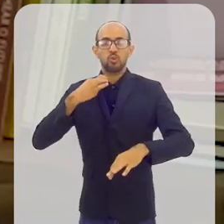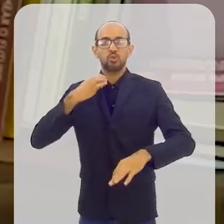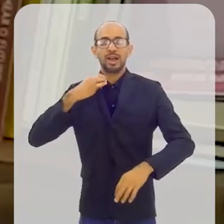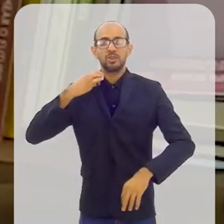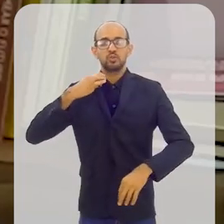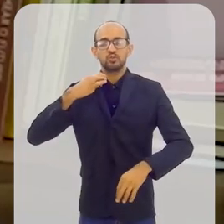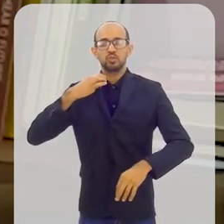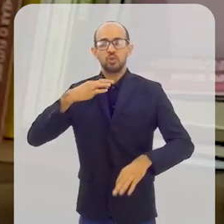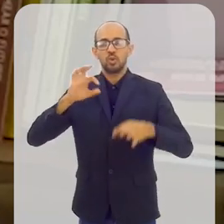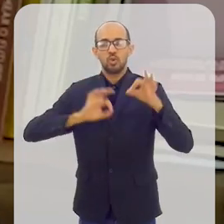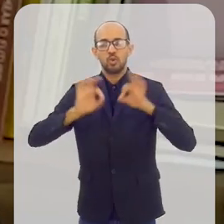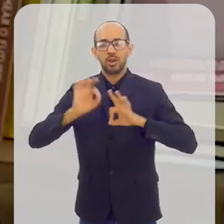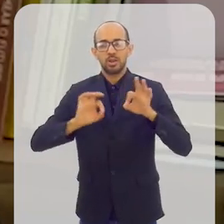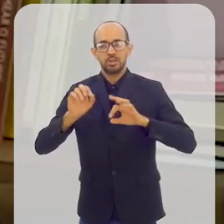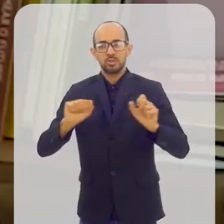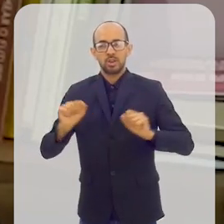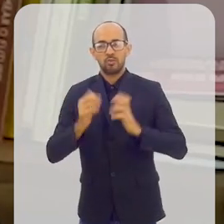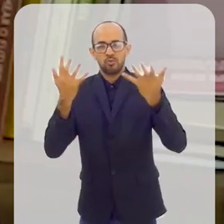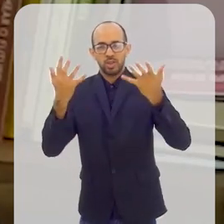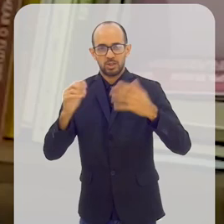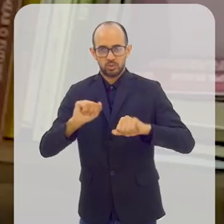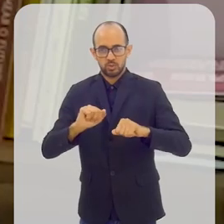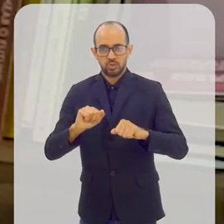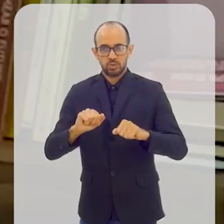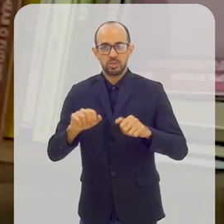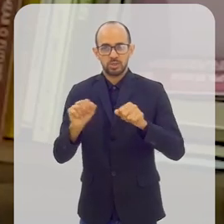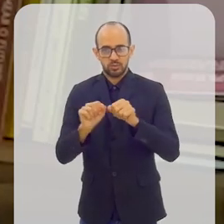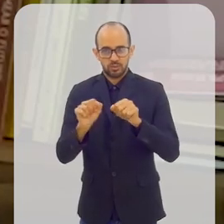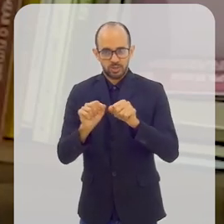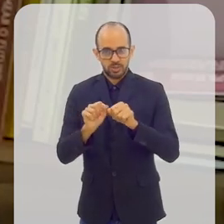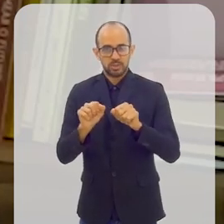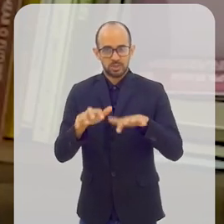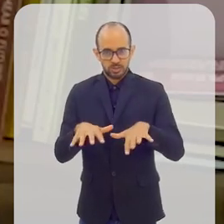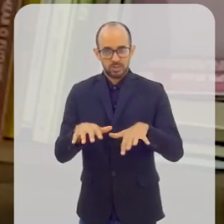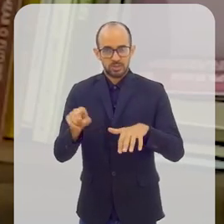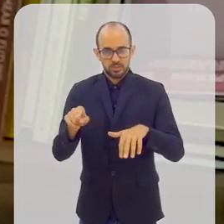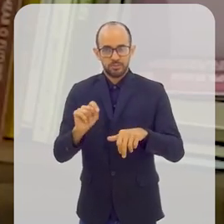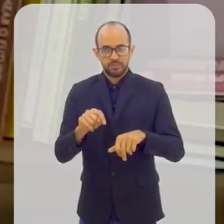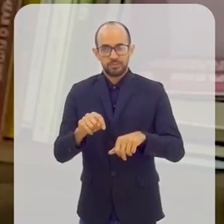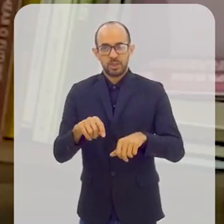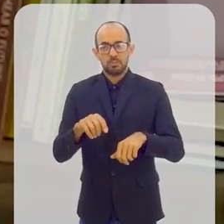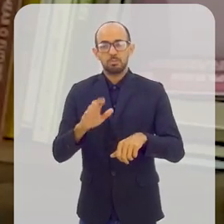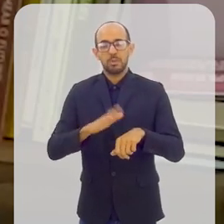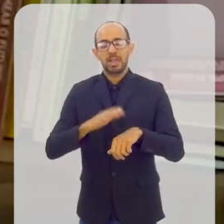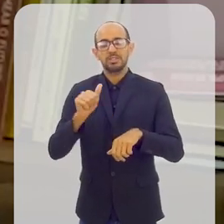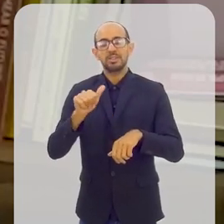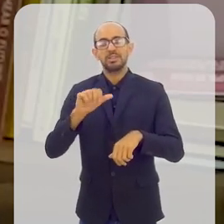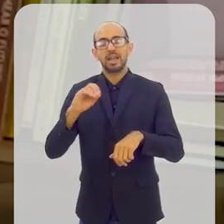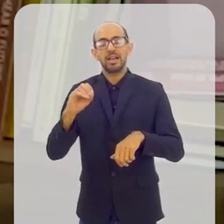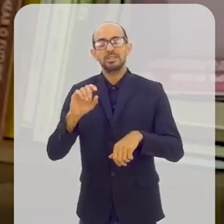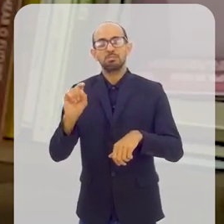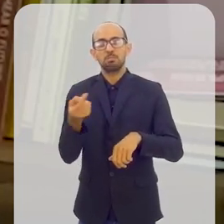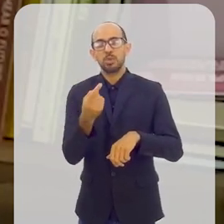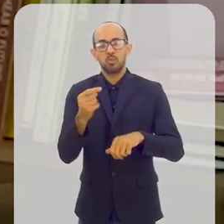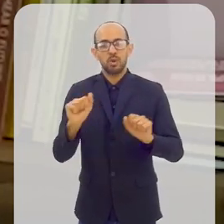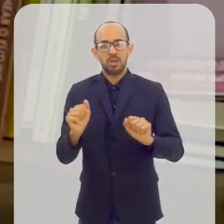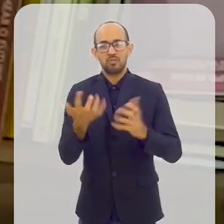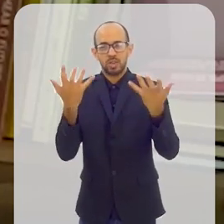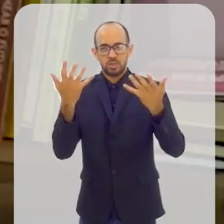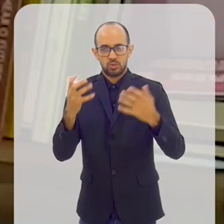voluntários, que organizam eventos em suas cidades que levam. Então, nós tivemos para fazer 10 mil eventos.